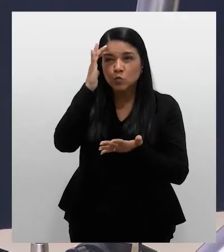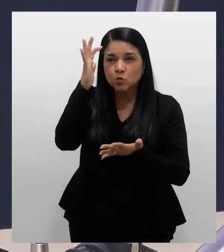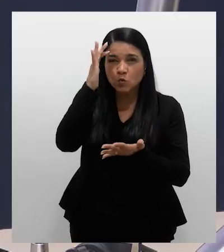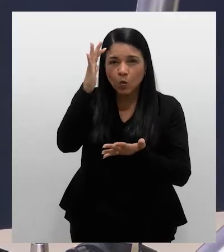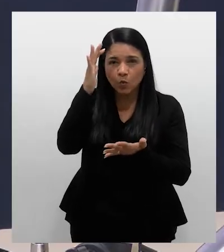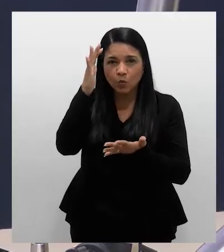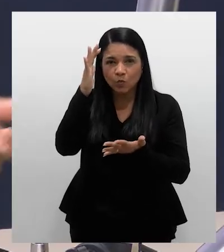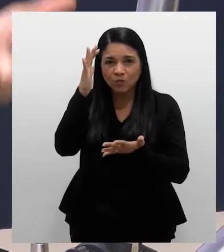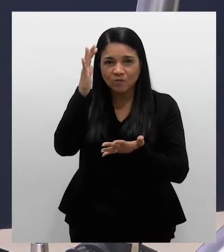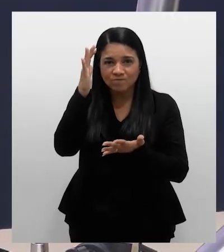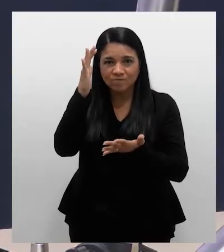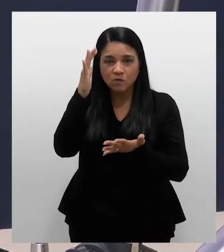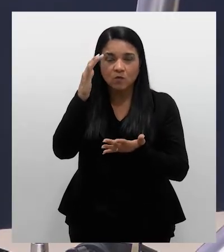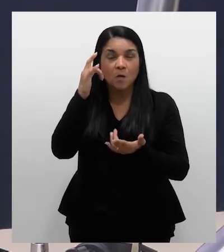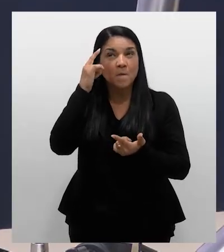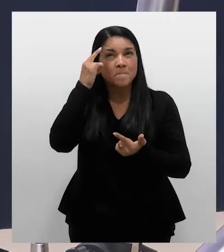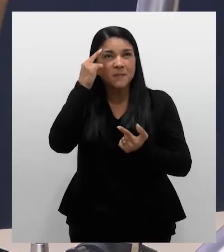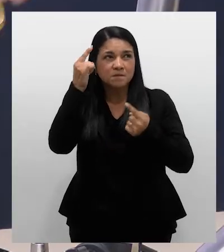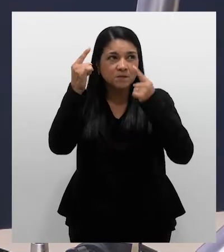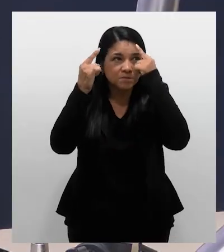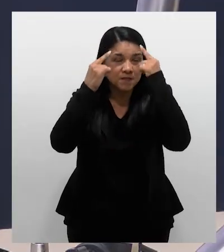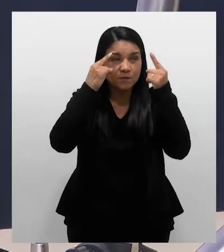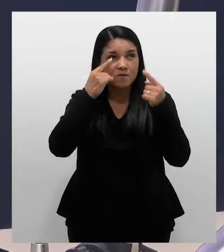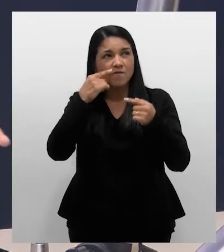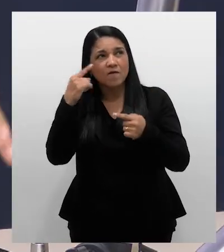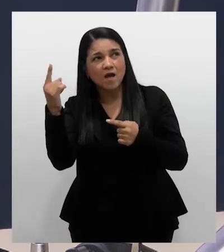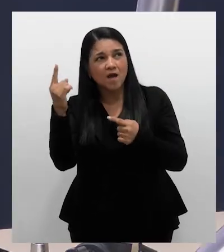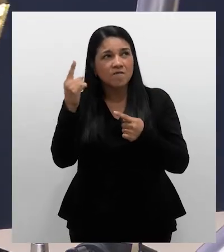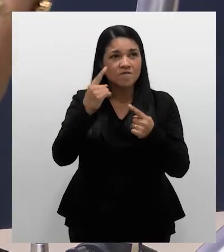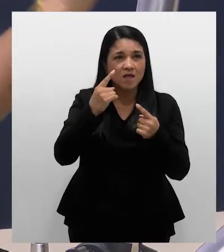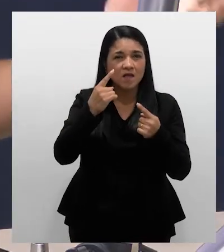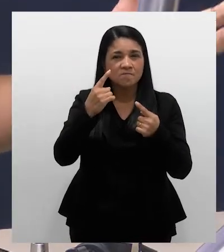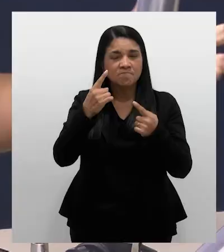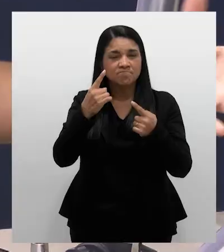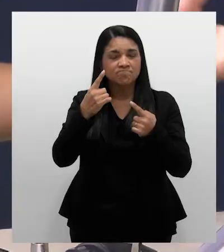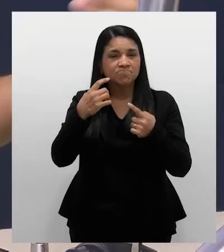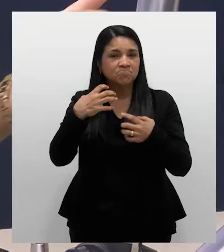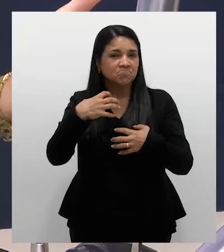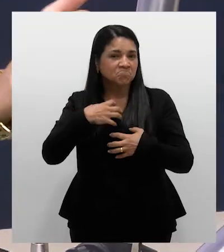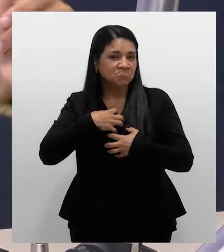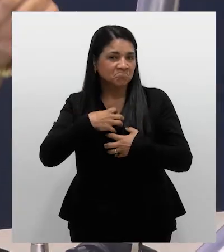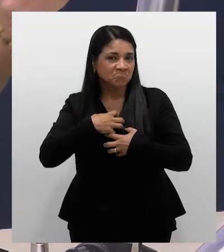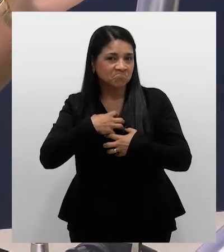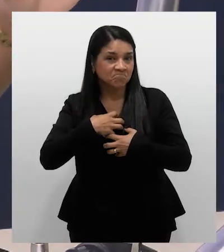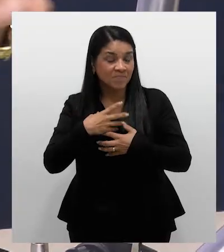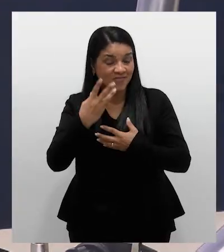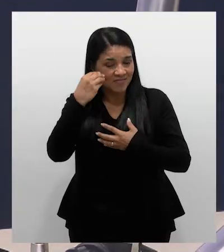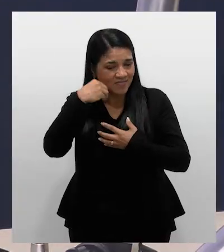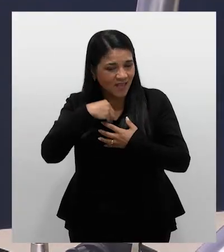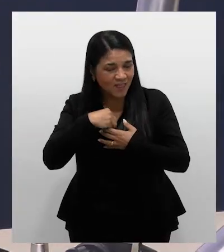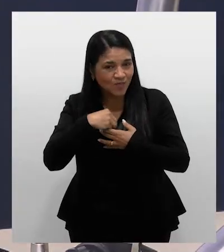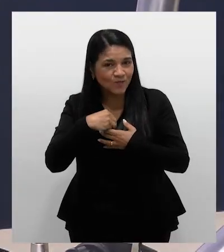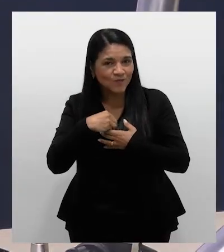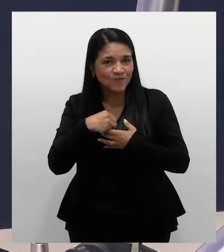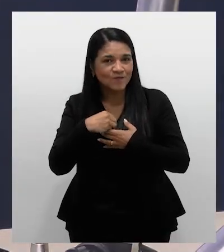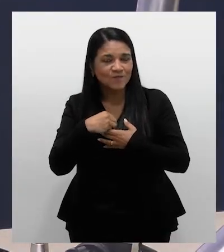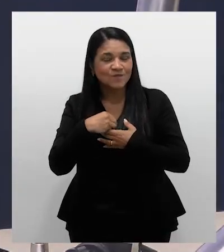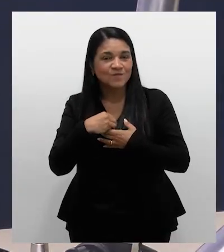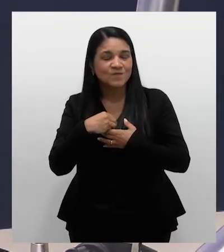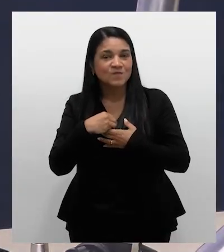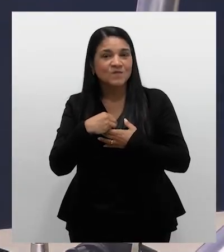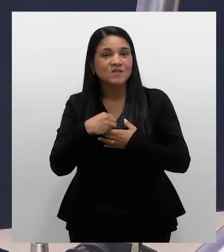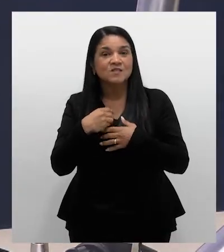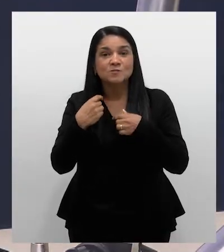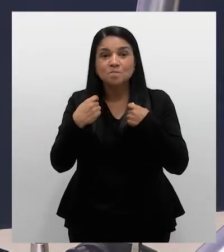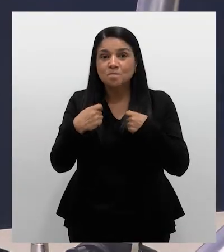né? Porque nós não somos nossos pensamentos, eles vão e vêm. Nós não somos o externo, o que a gente sente, porque isso não é a gente. Então nós temos